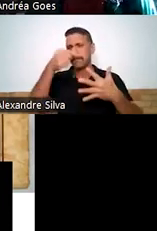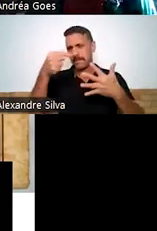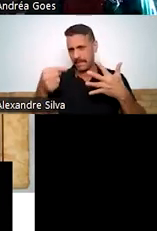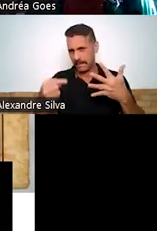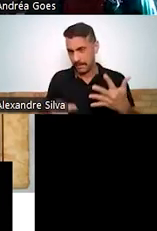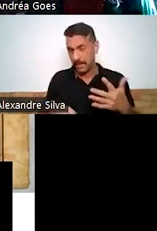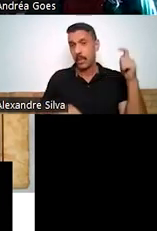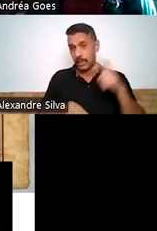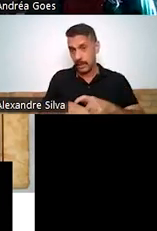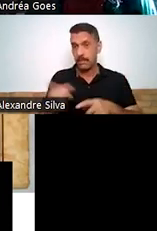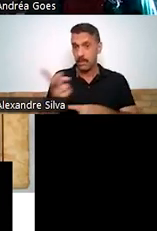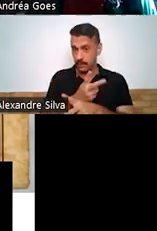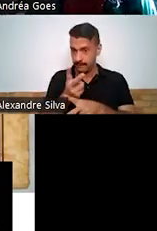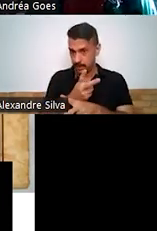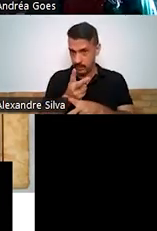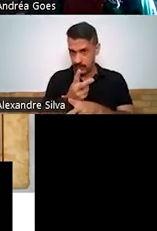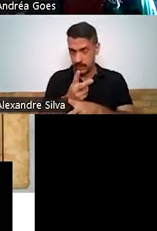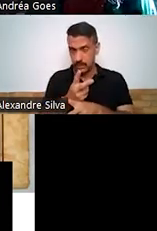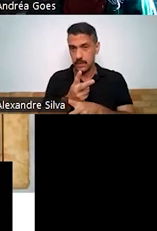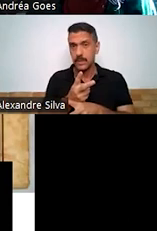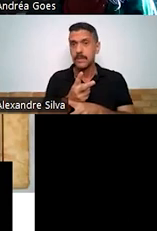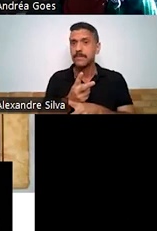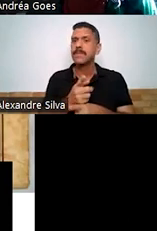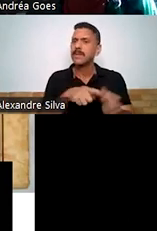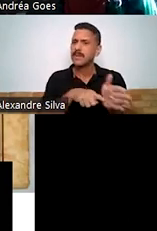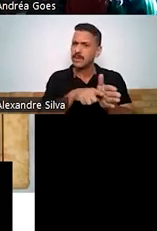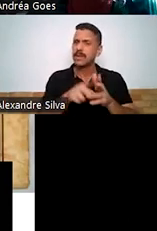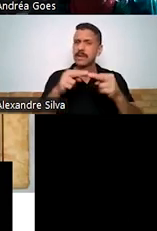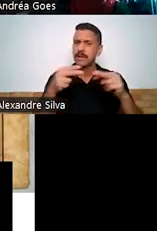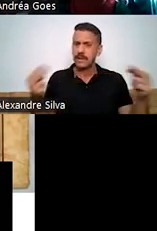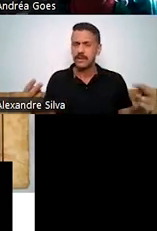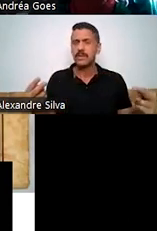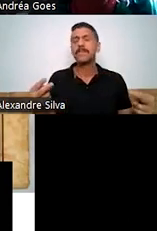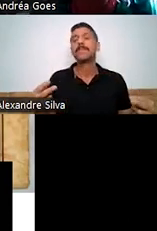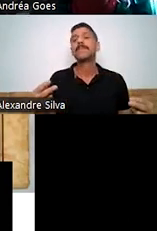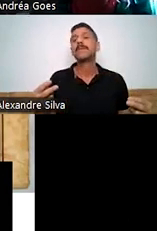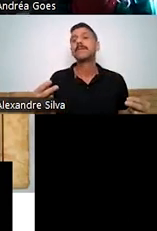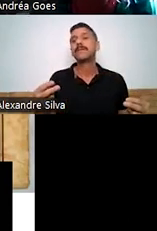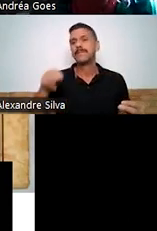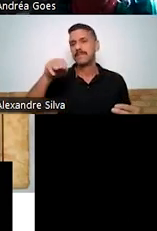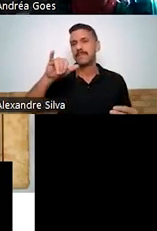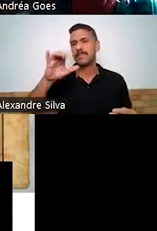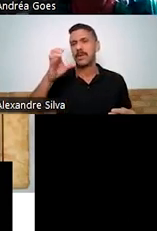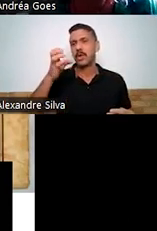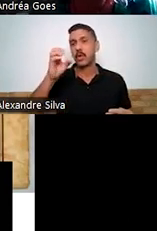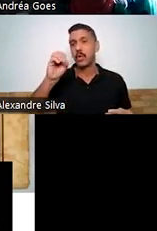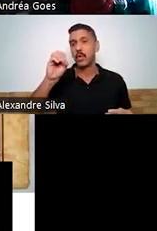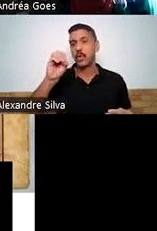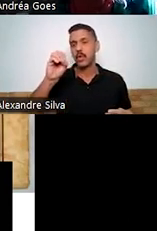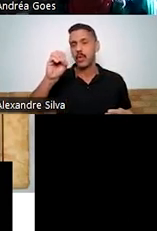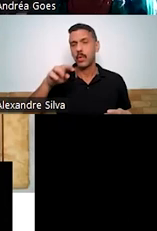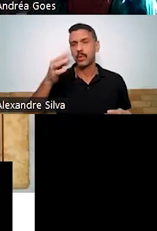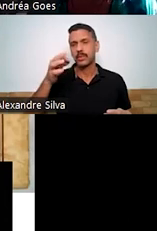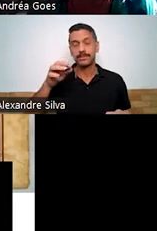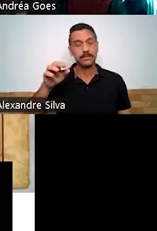Tempo e o Vento, análise de DNA mitocondrial, ou seja, as linhagens maternas dessa